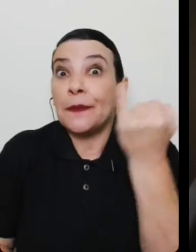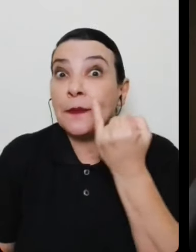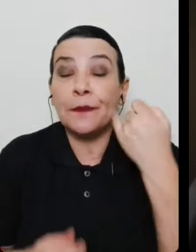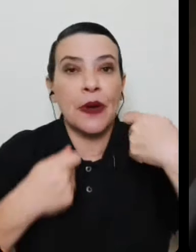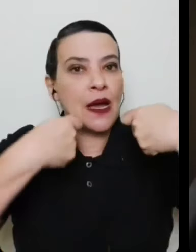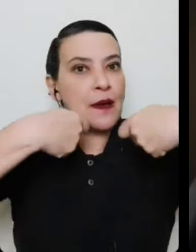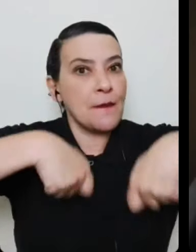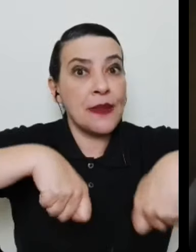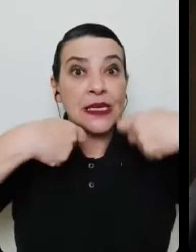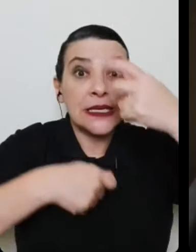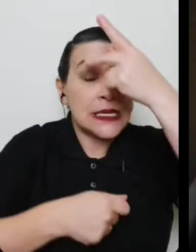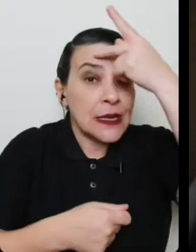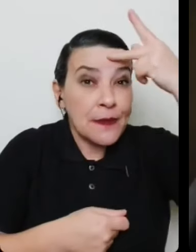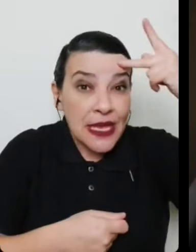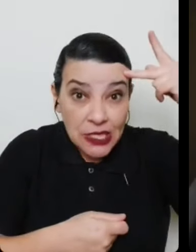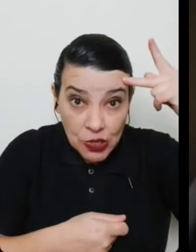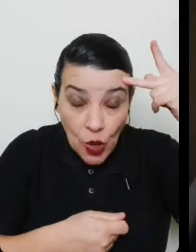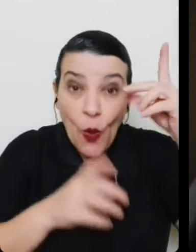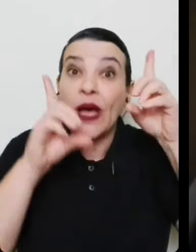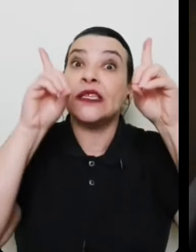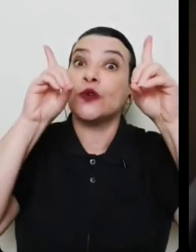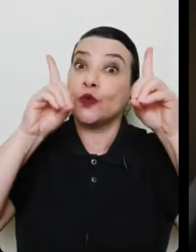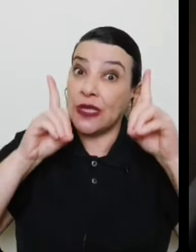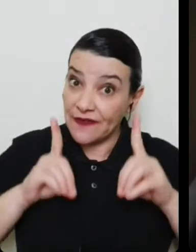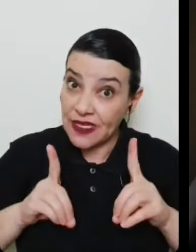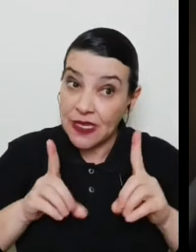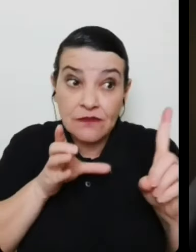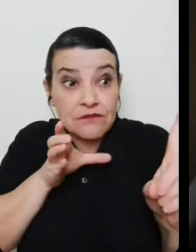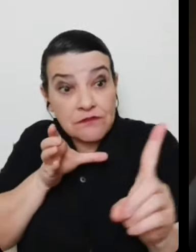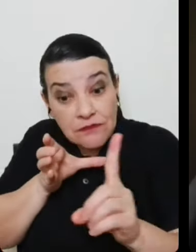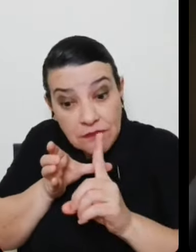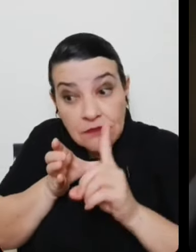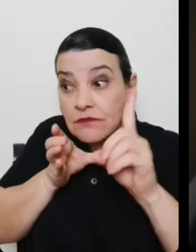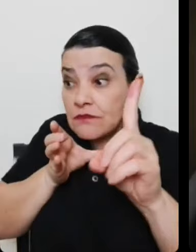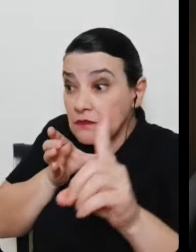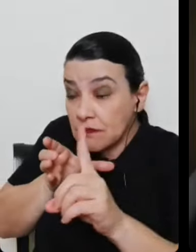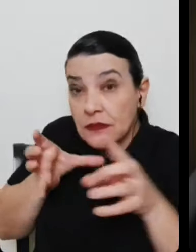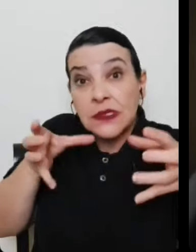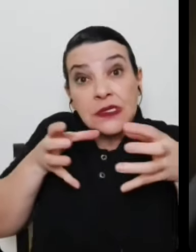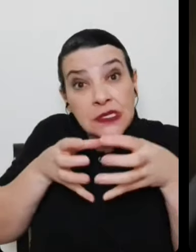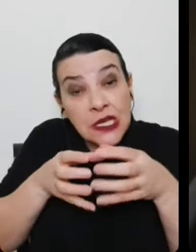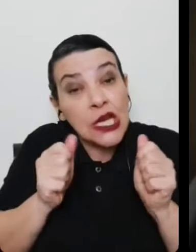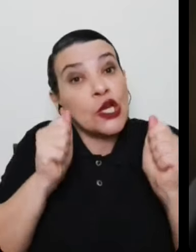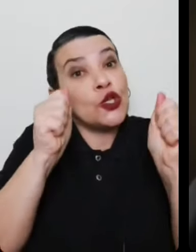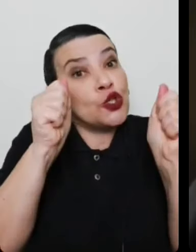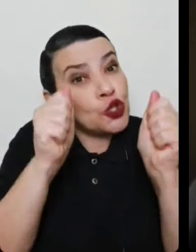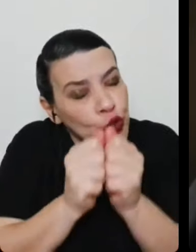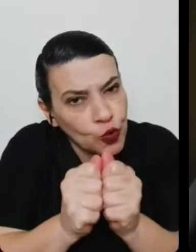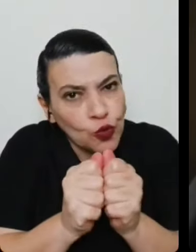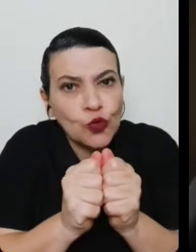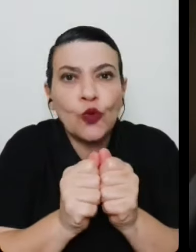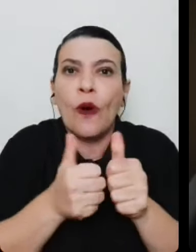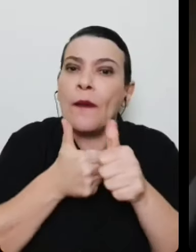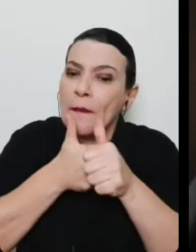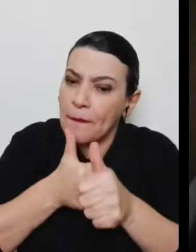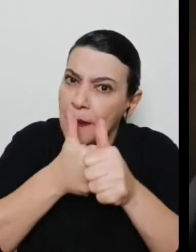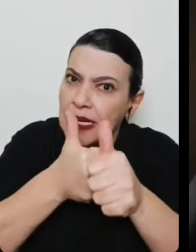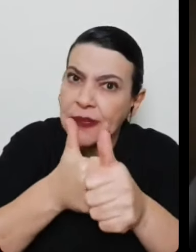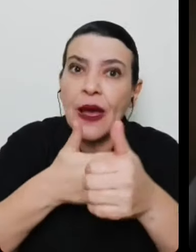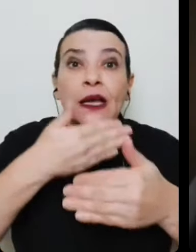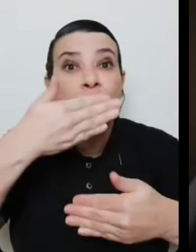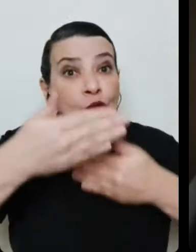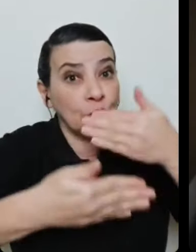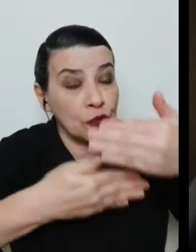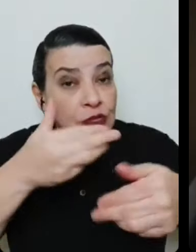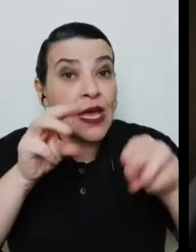trazerem pessoas com deficiência para estarem dentro dos processos dos